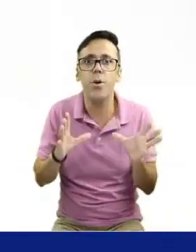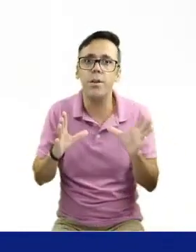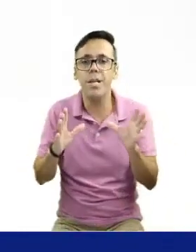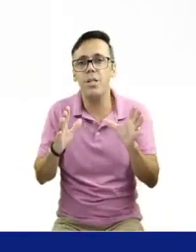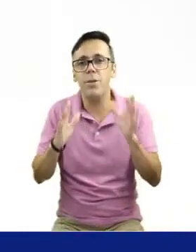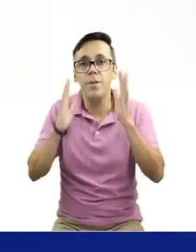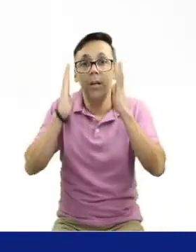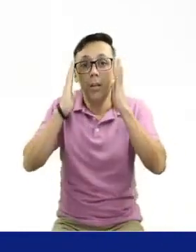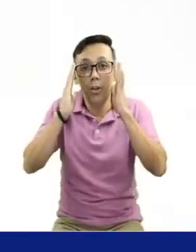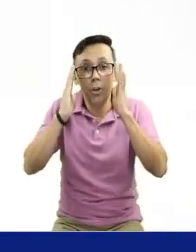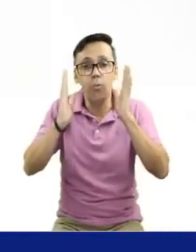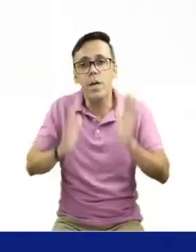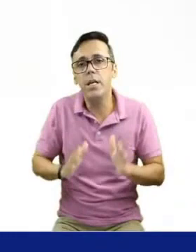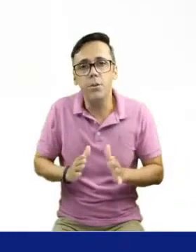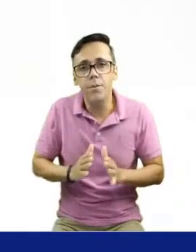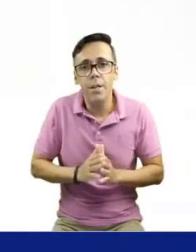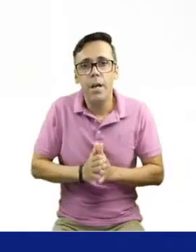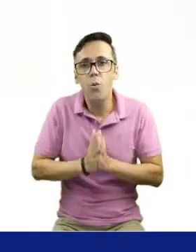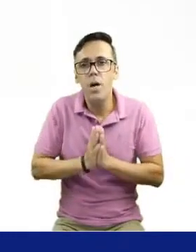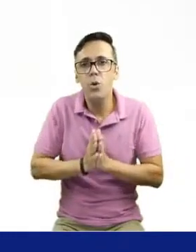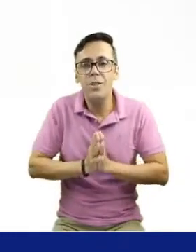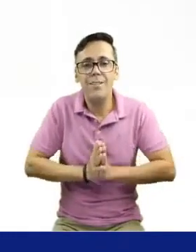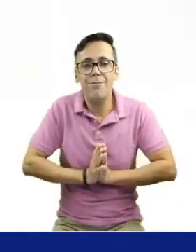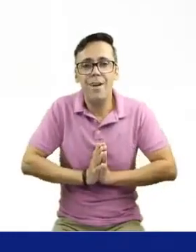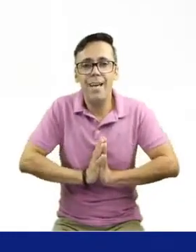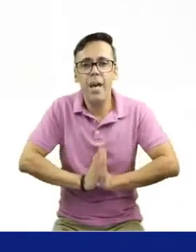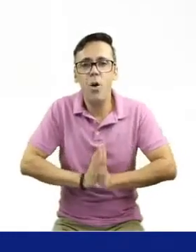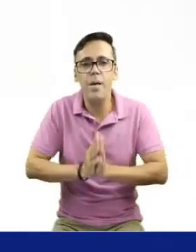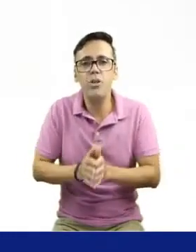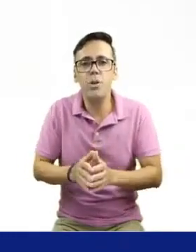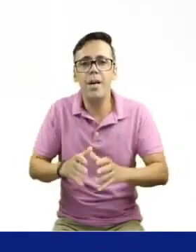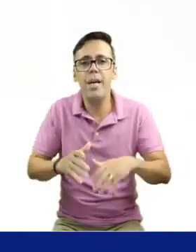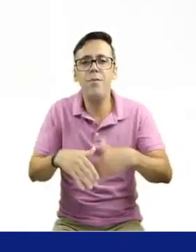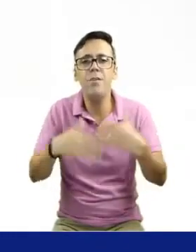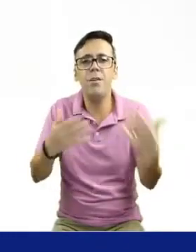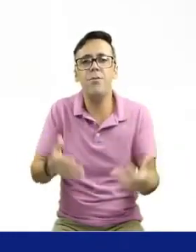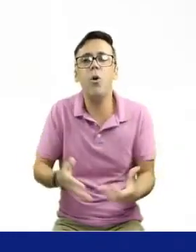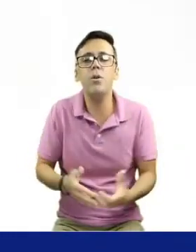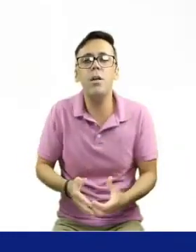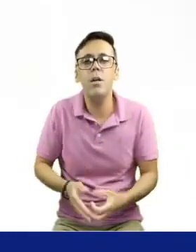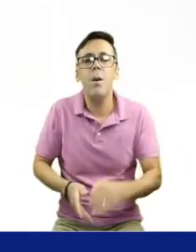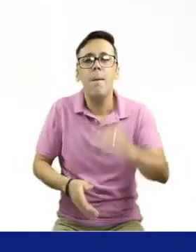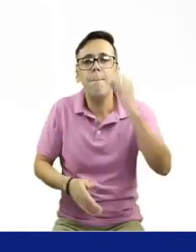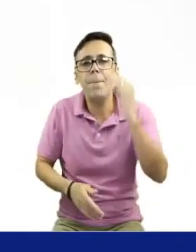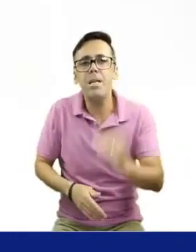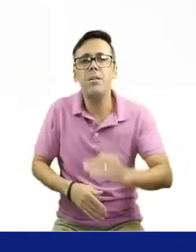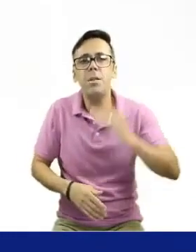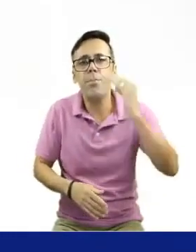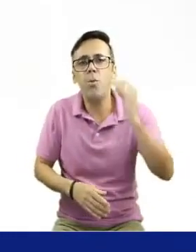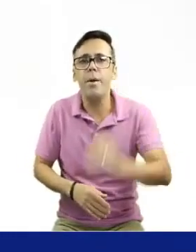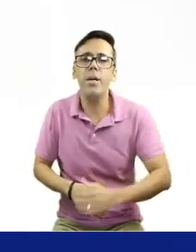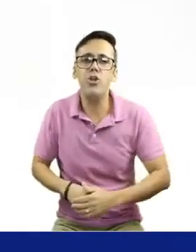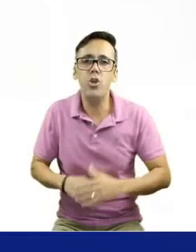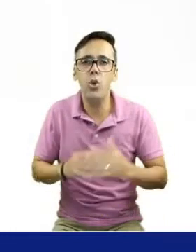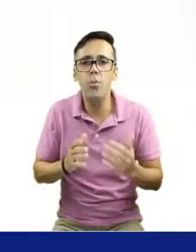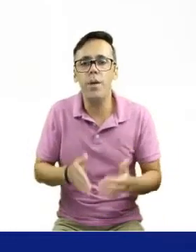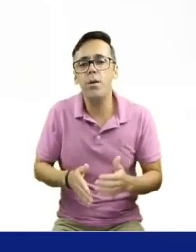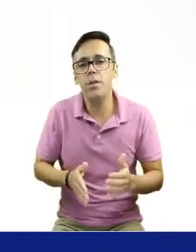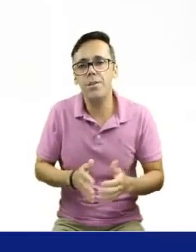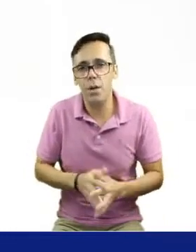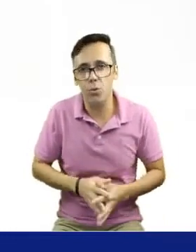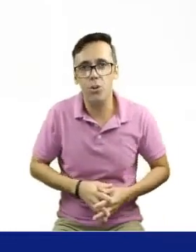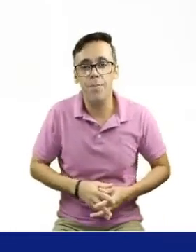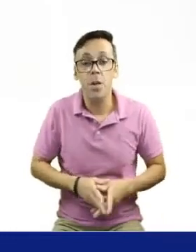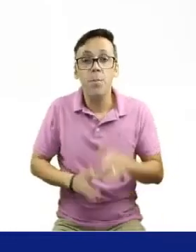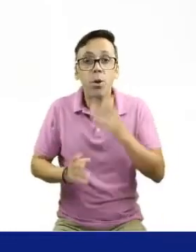difícil é importante que este é um ano é um ano que vai realmente tem uma revira-volta principalmente